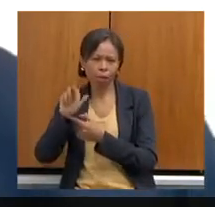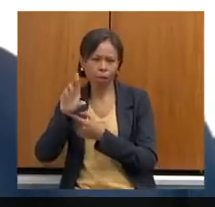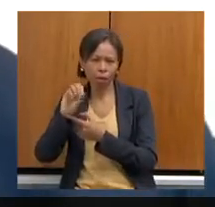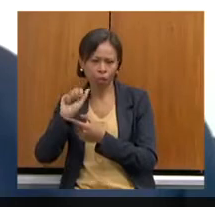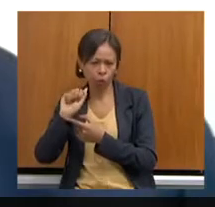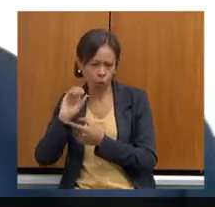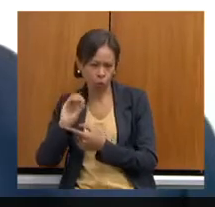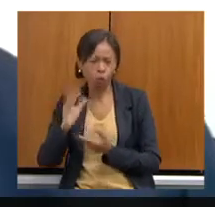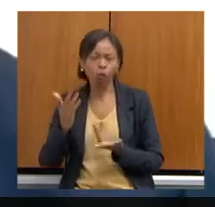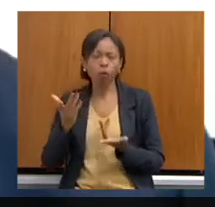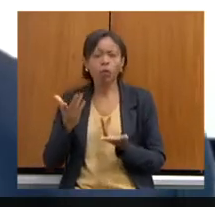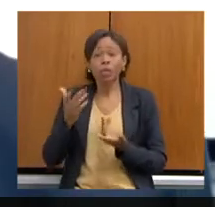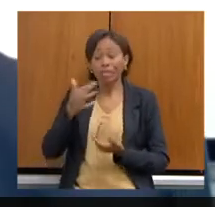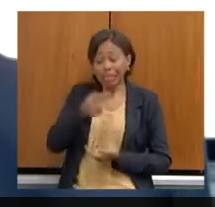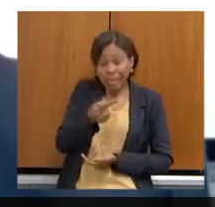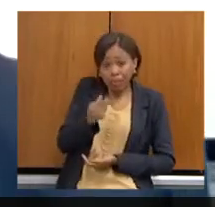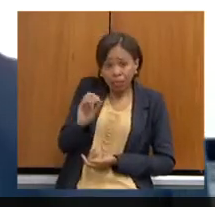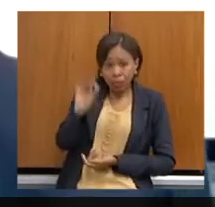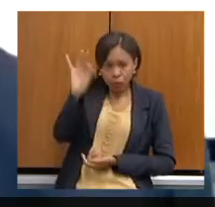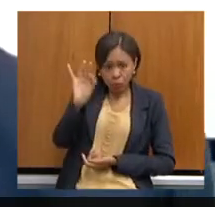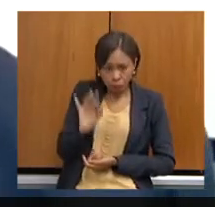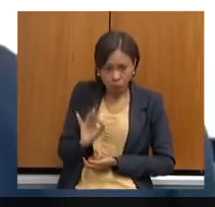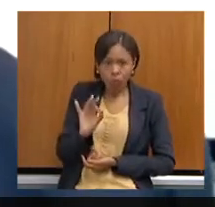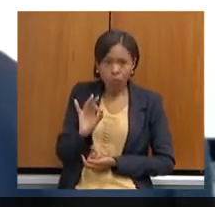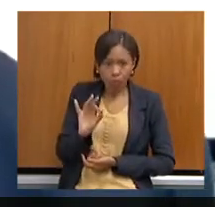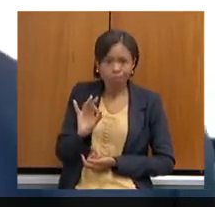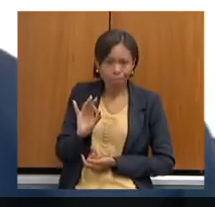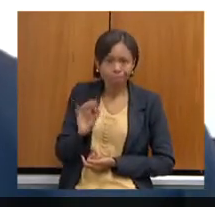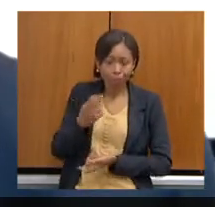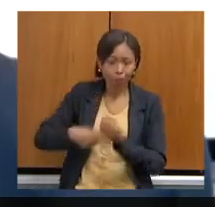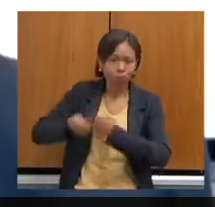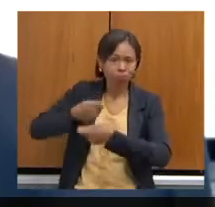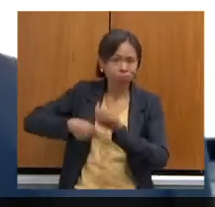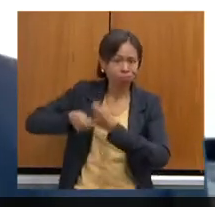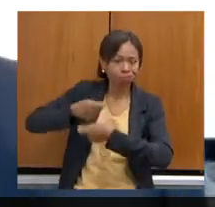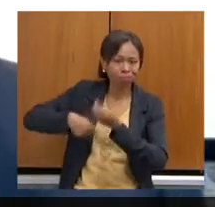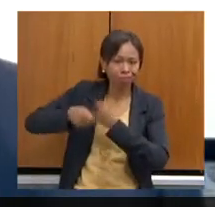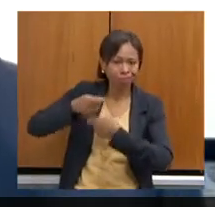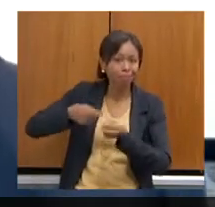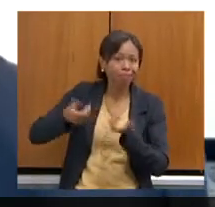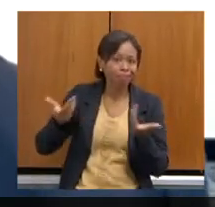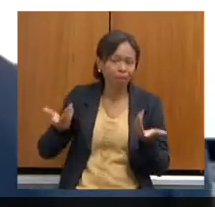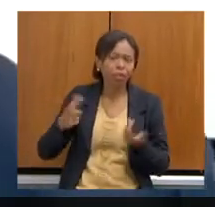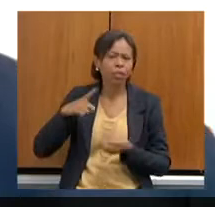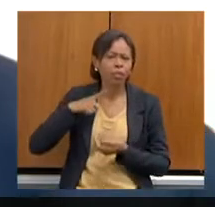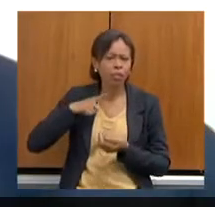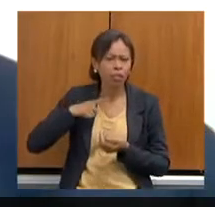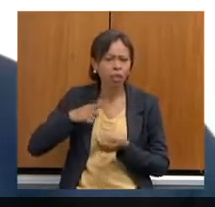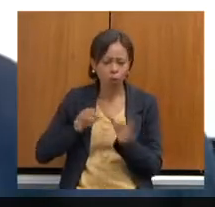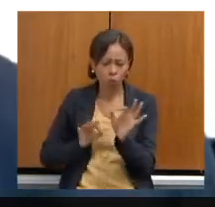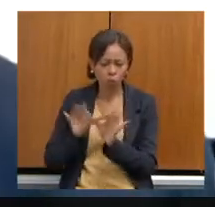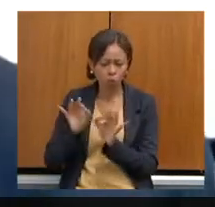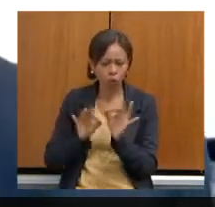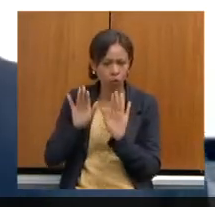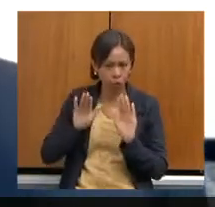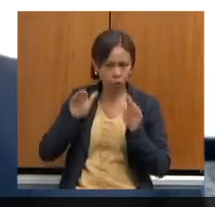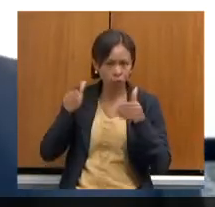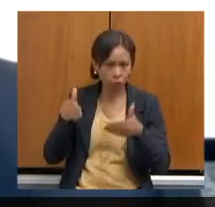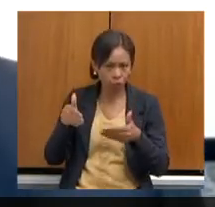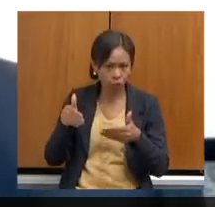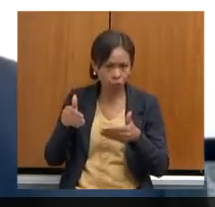de tem setenta por cento do mercado nacional e o maior polo da América Latina queria saber se é um projeto específico da piscicultura